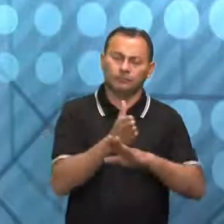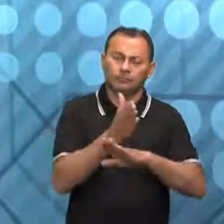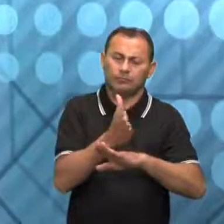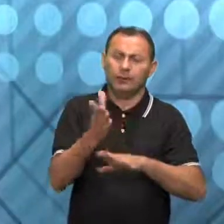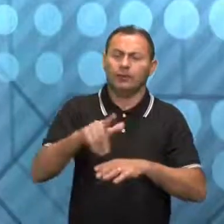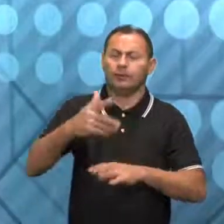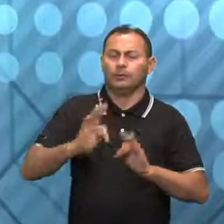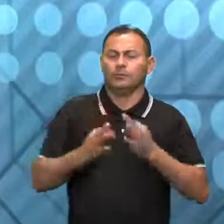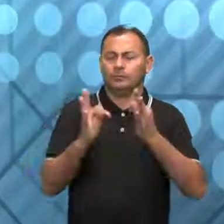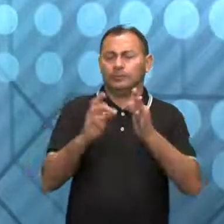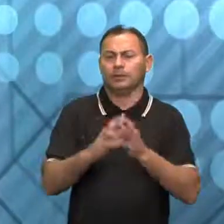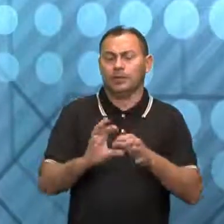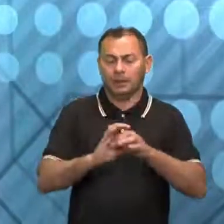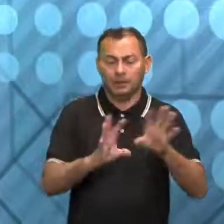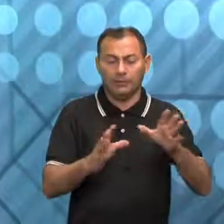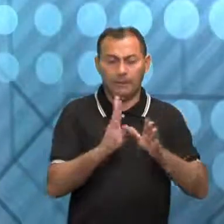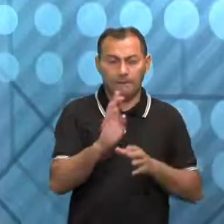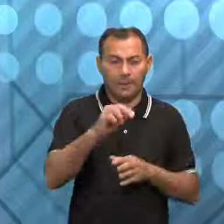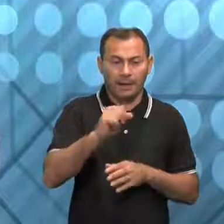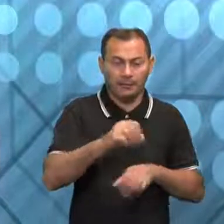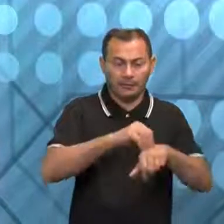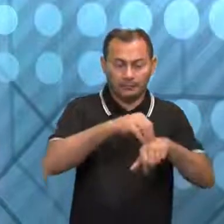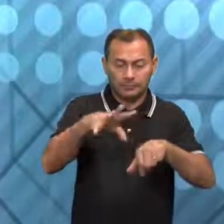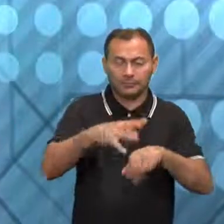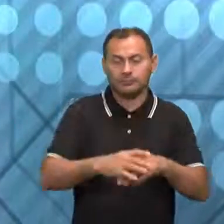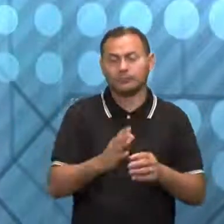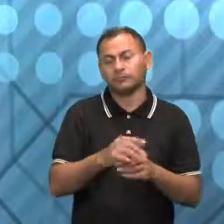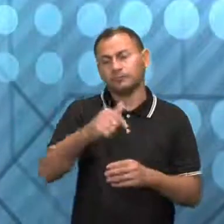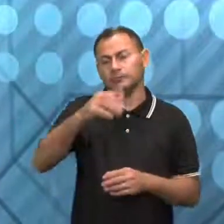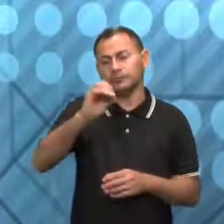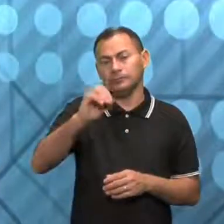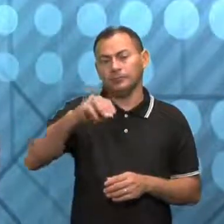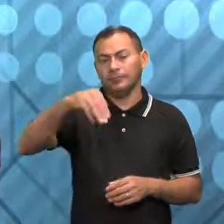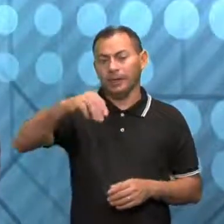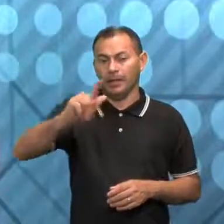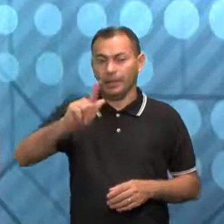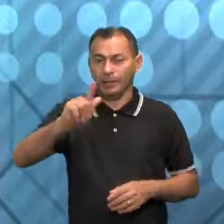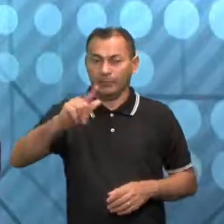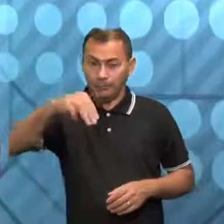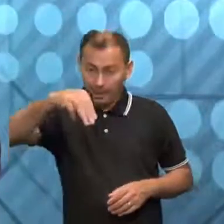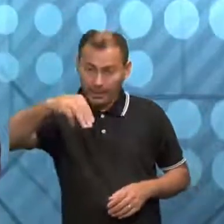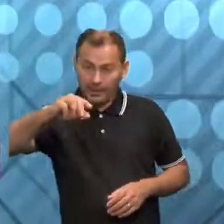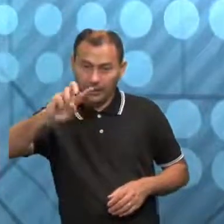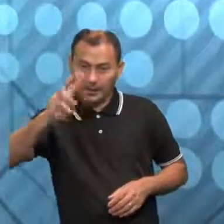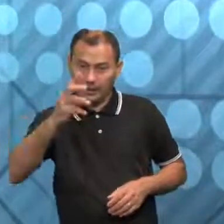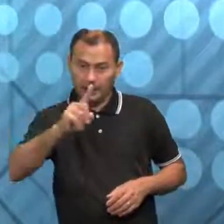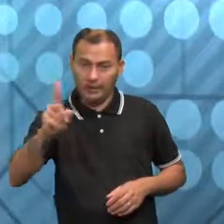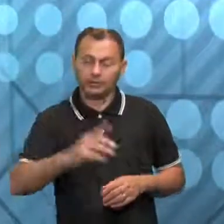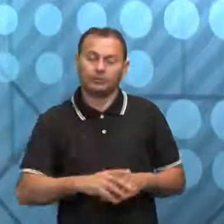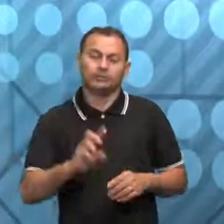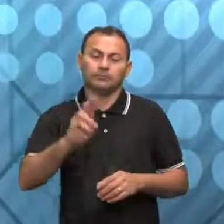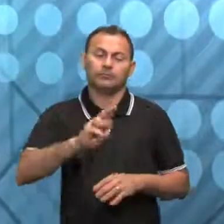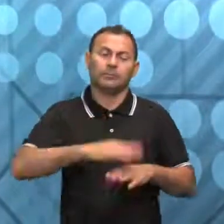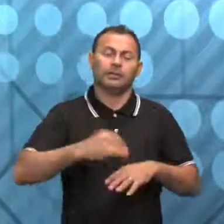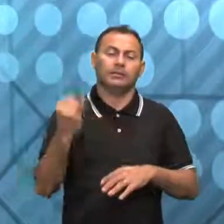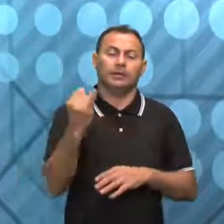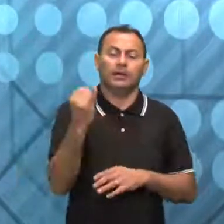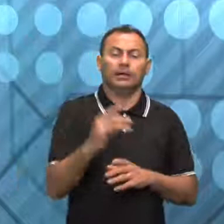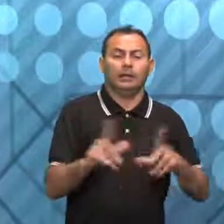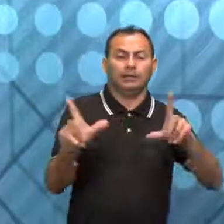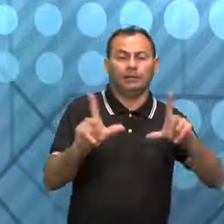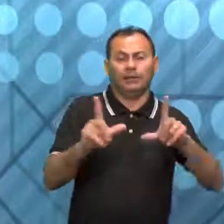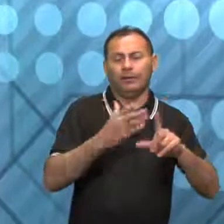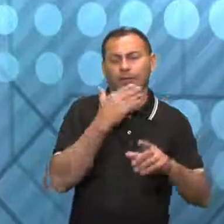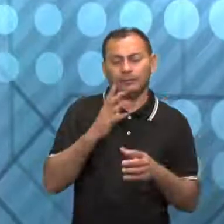outras tecnologias. Você livra uma banda de transmissão à faixa de 700 MHz para ser utilizada para coisa mais importante, porque a TV ela pode